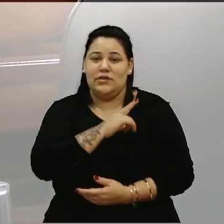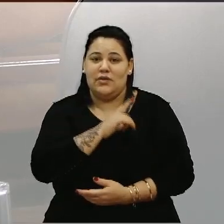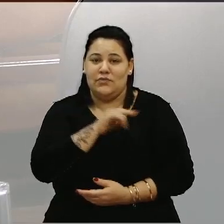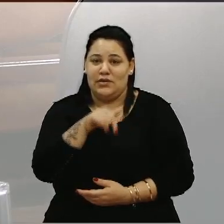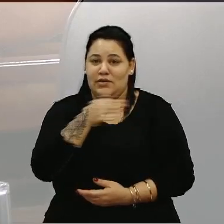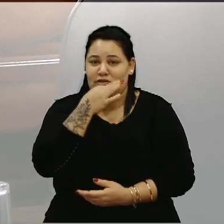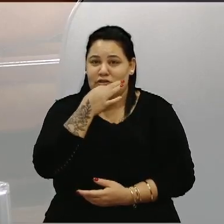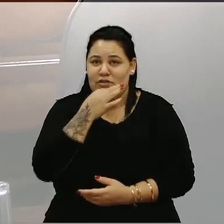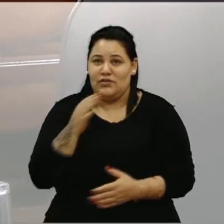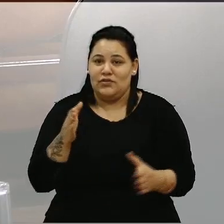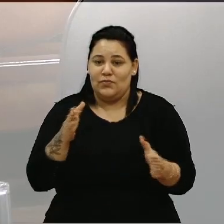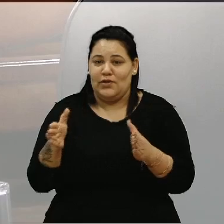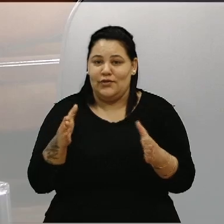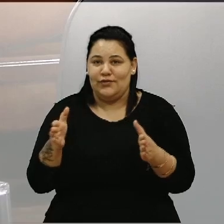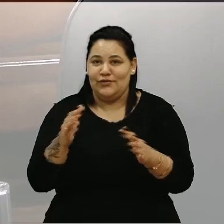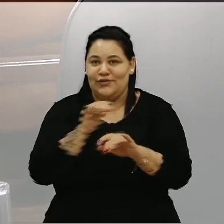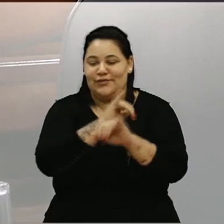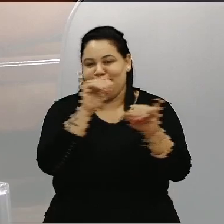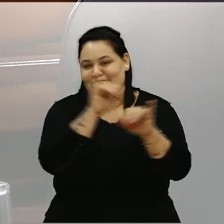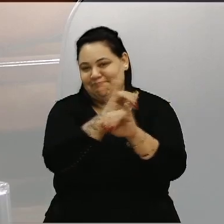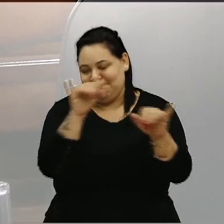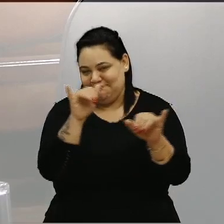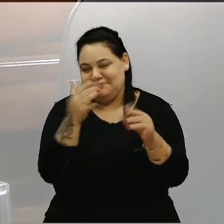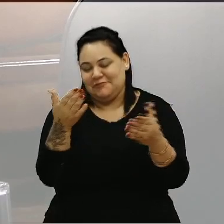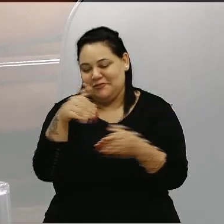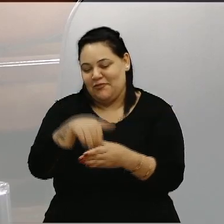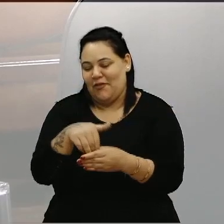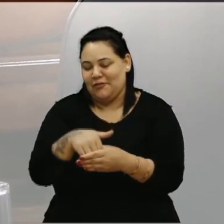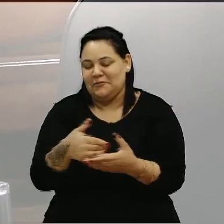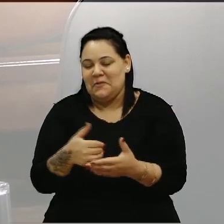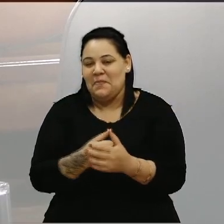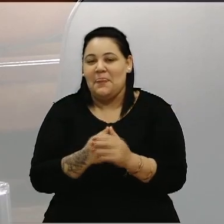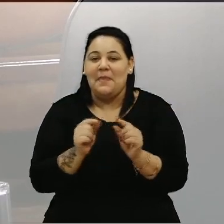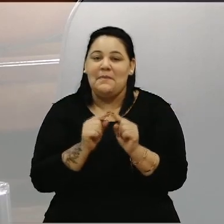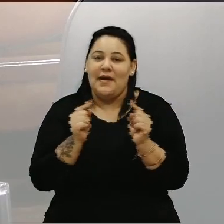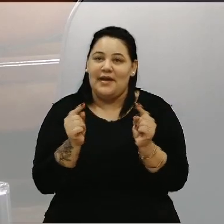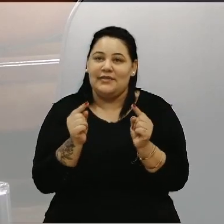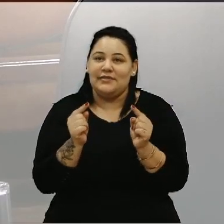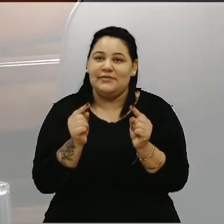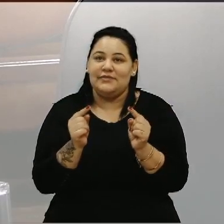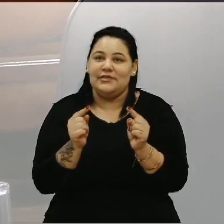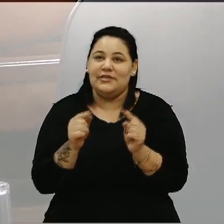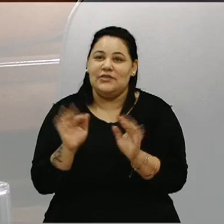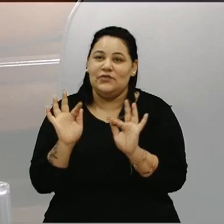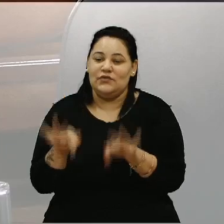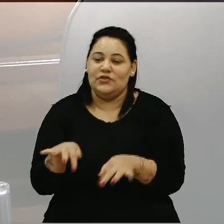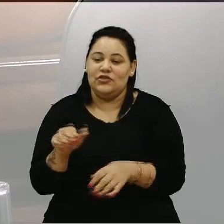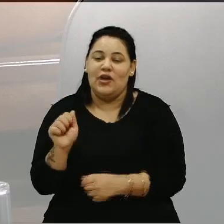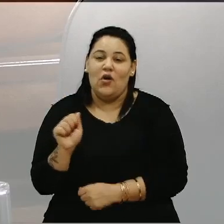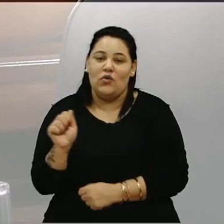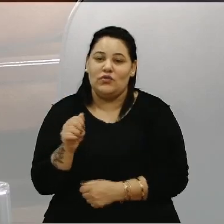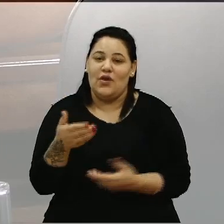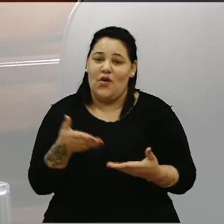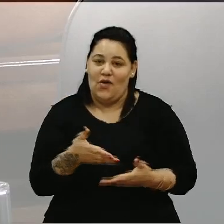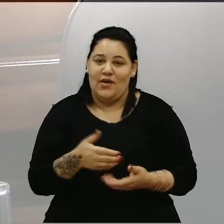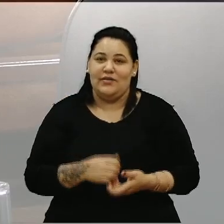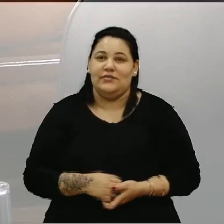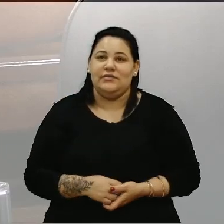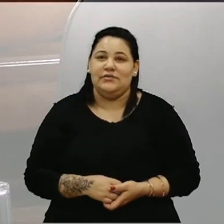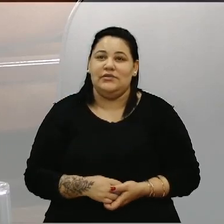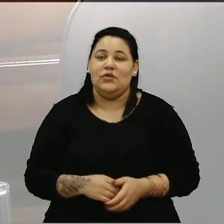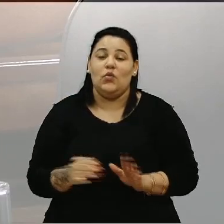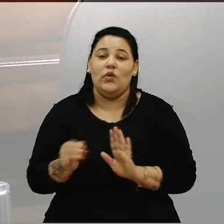seja num período de campanha, vereador Zanquim, né, que vai ser lançado no final de agosto agora, então, o